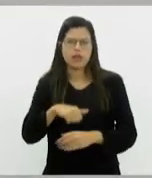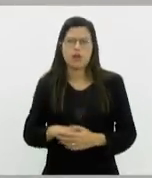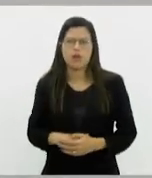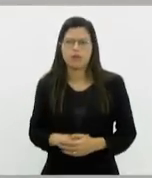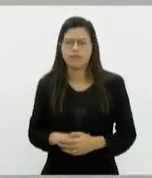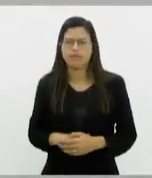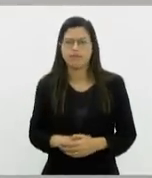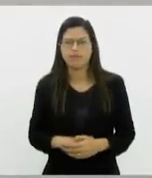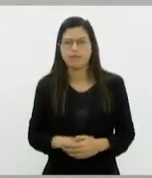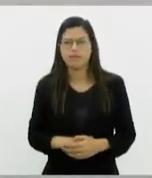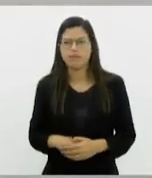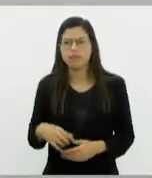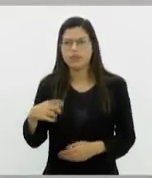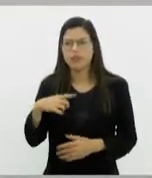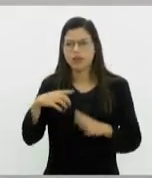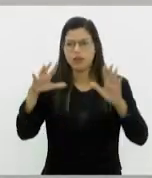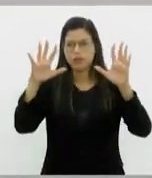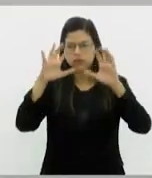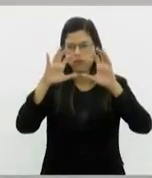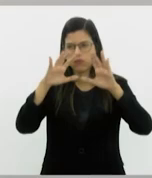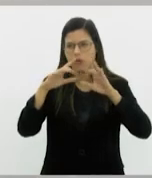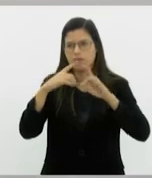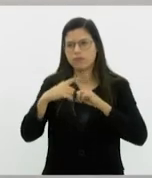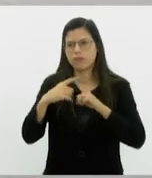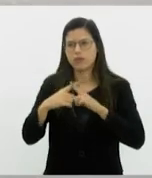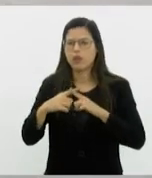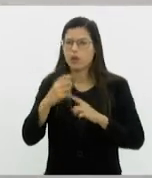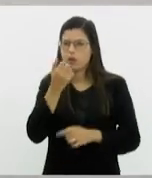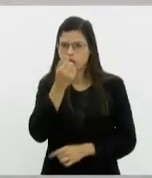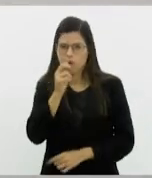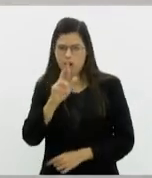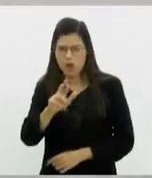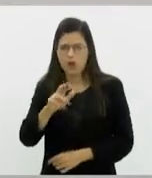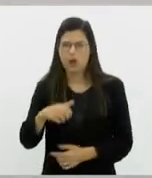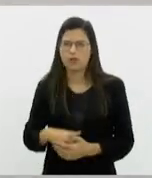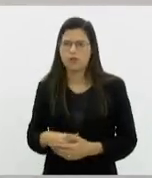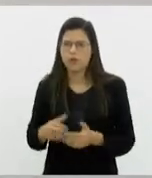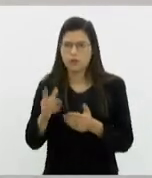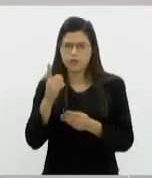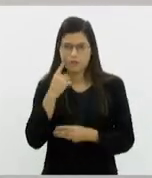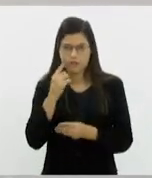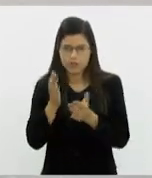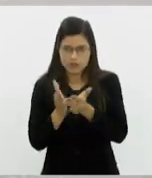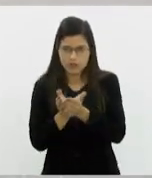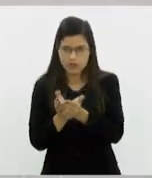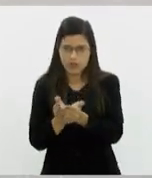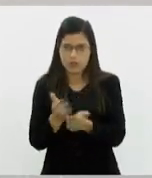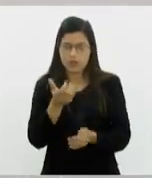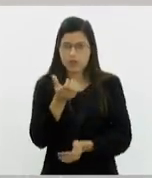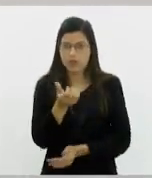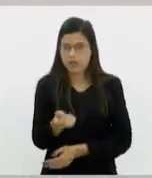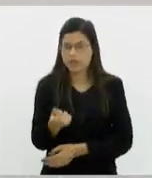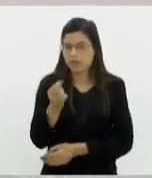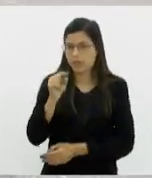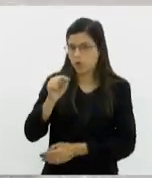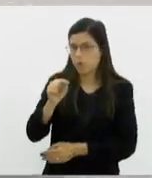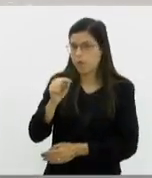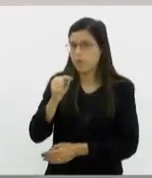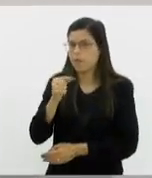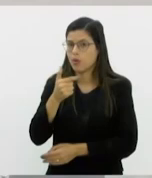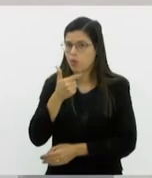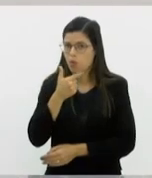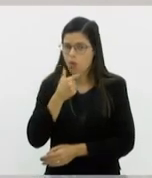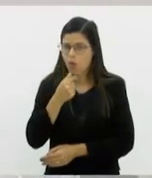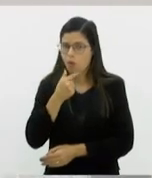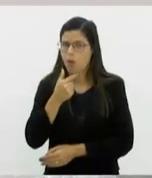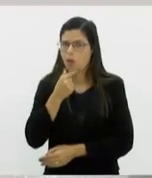uma névoa, mas em função da umidade relativa do ar. Olha o porta-aviões George Washington aí. Cabem 6 mil homens aí, né? Da